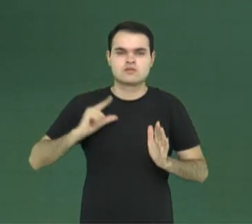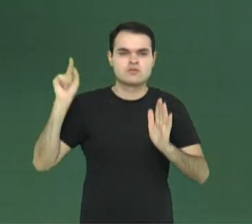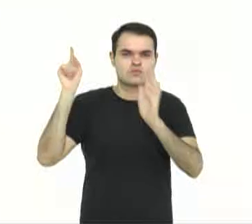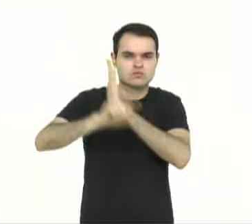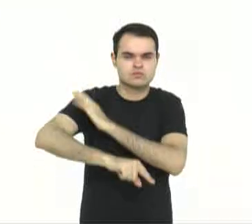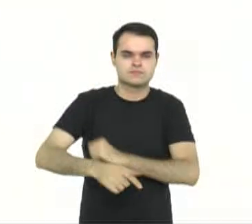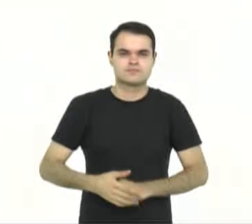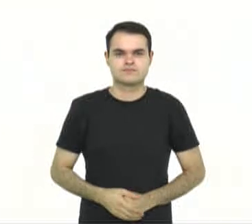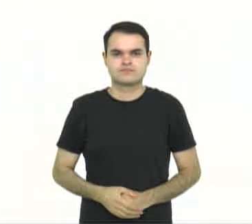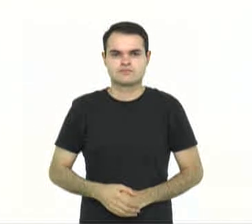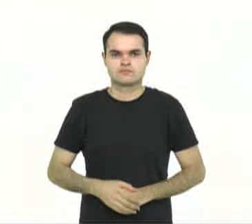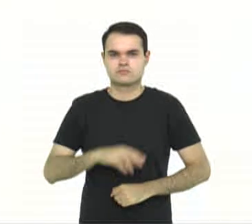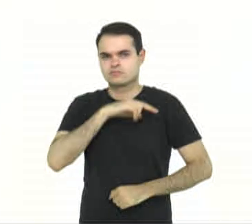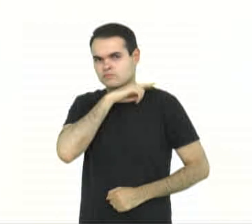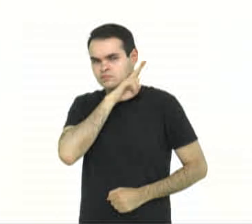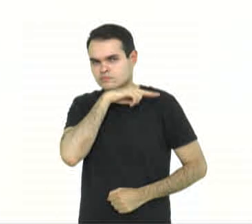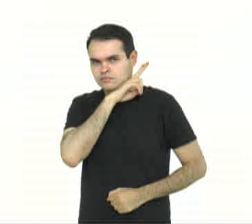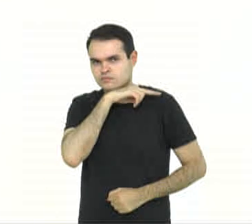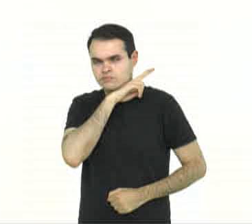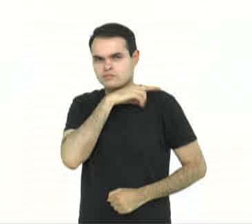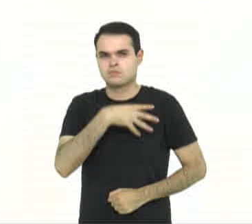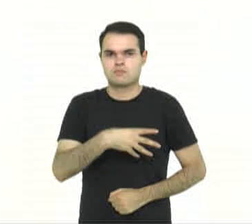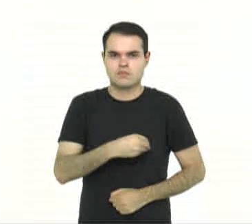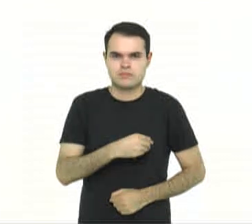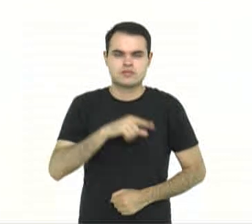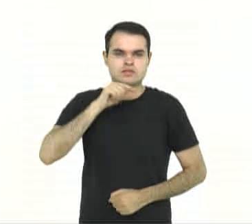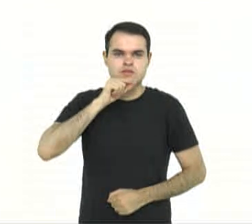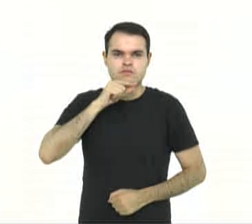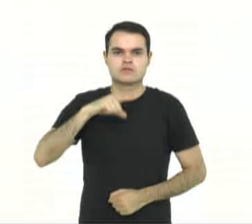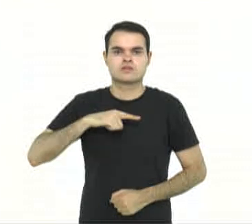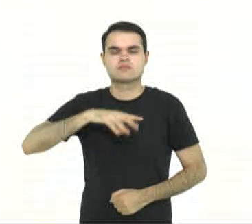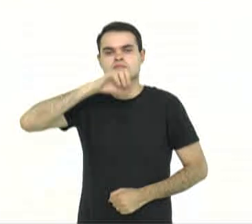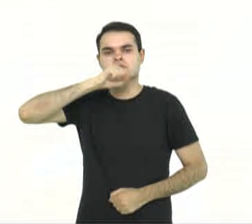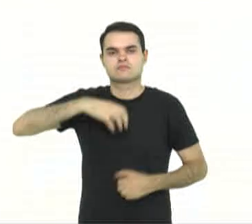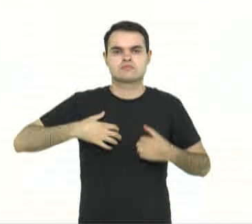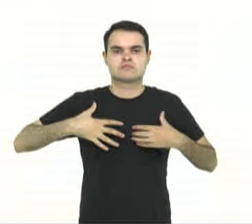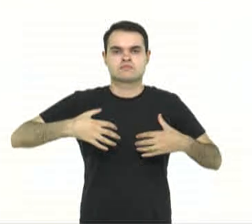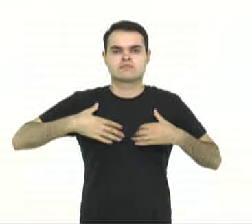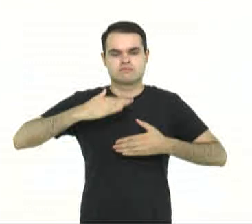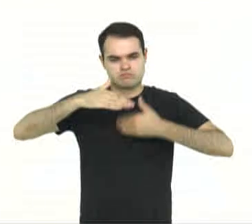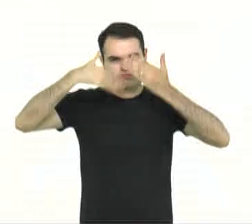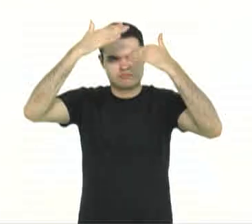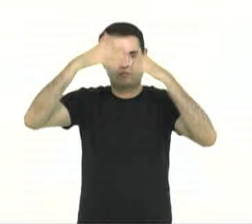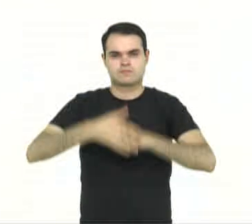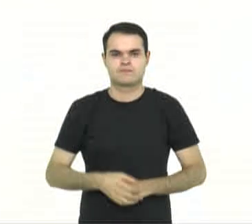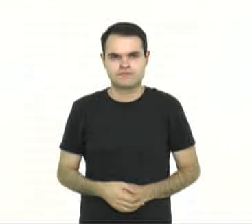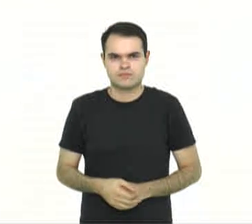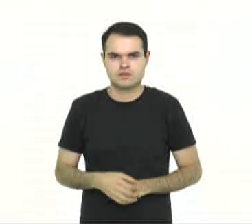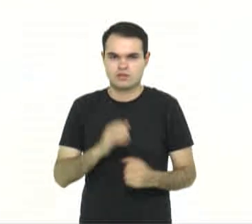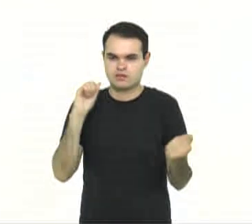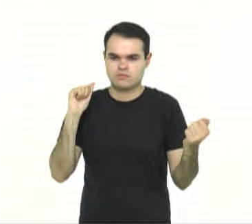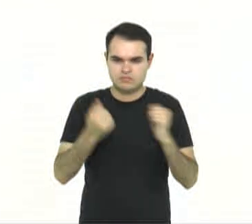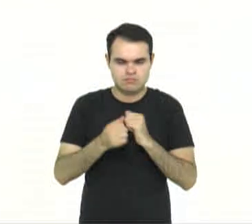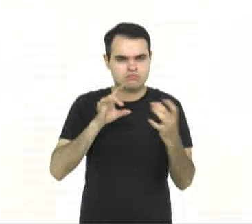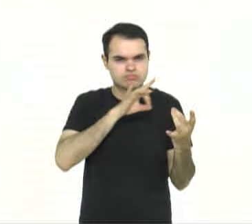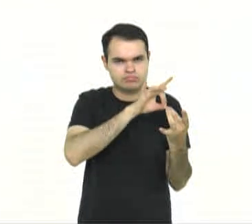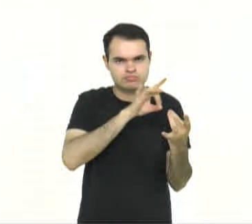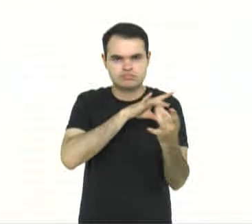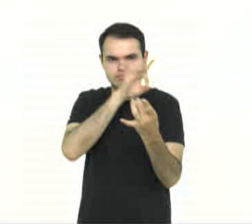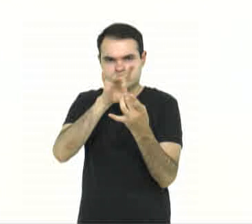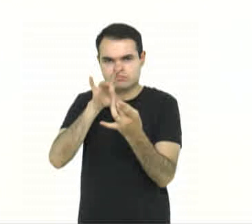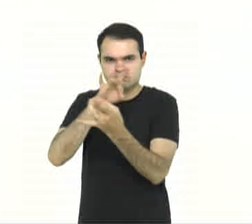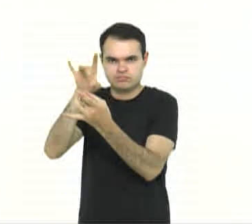quiz. Répteis, mamíferos e aves apresentam respiração pulmonar bem desenvolvida, com adaptações específicas em cada